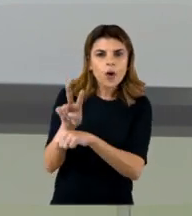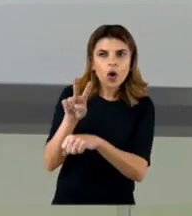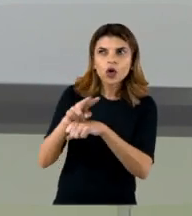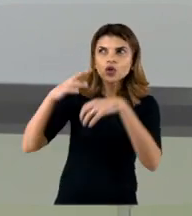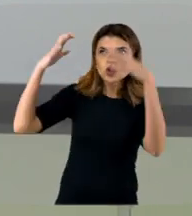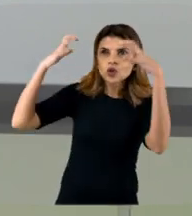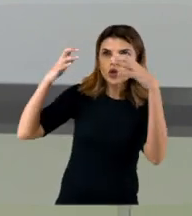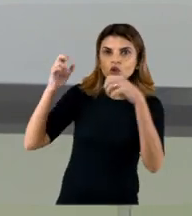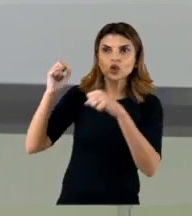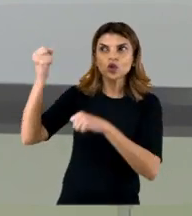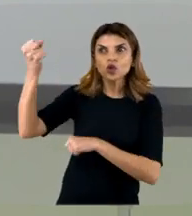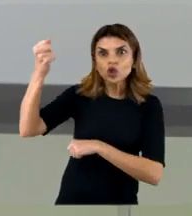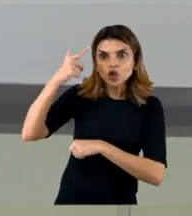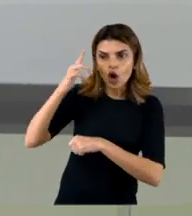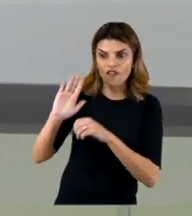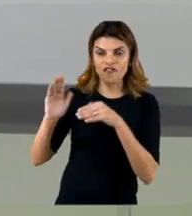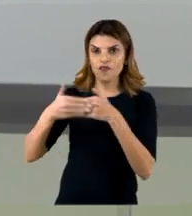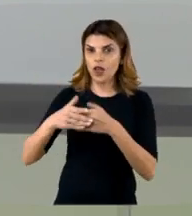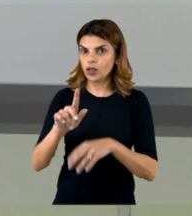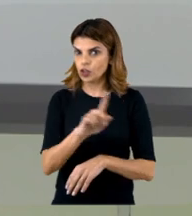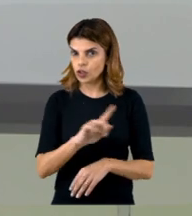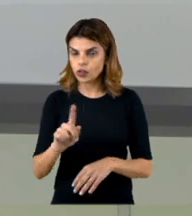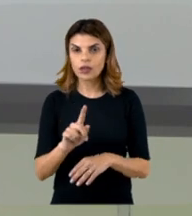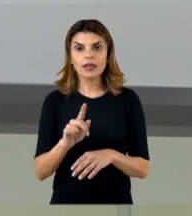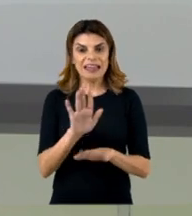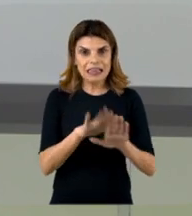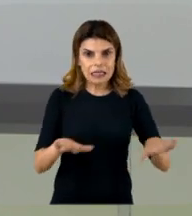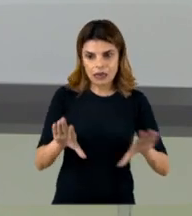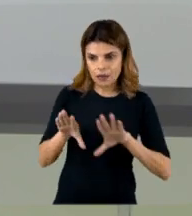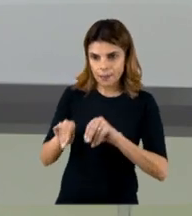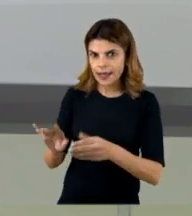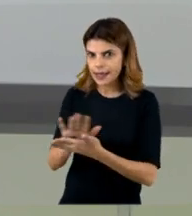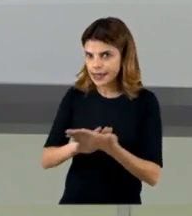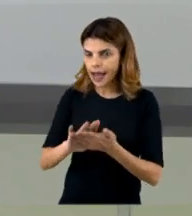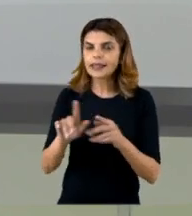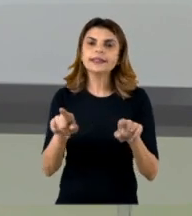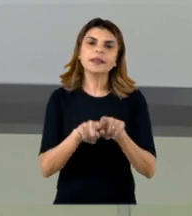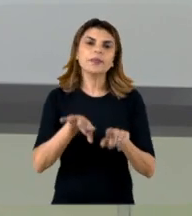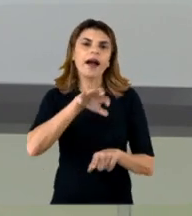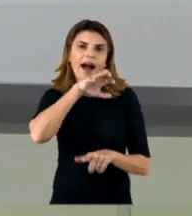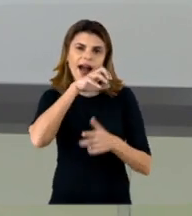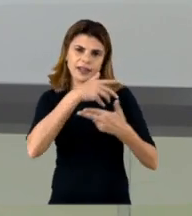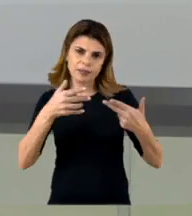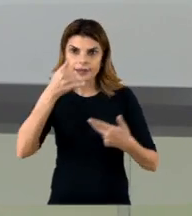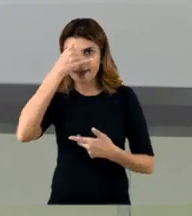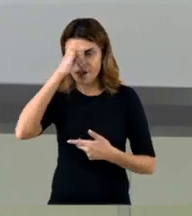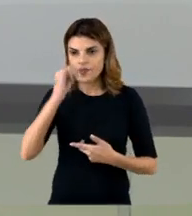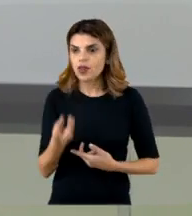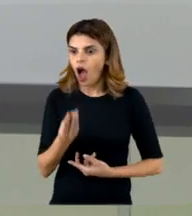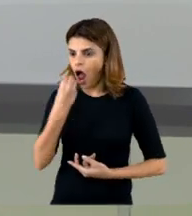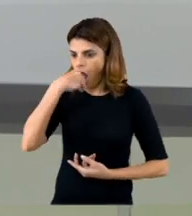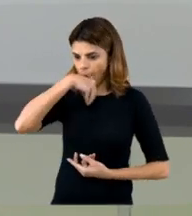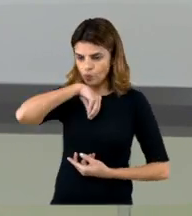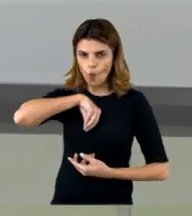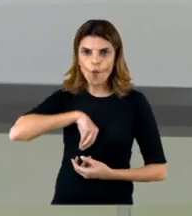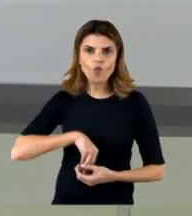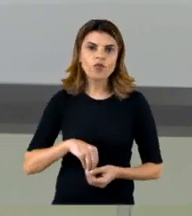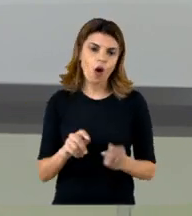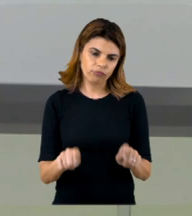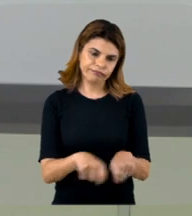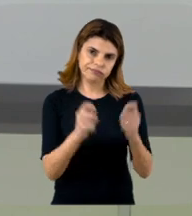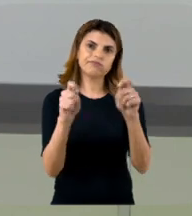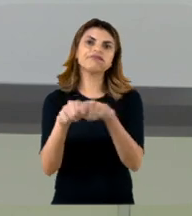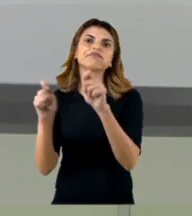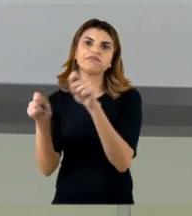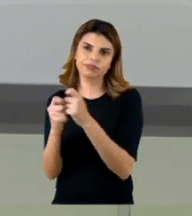da chuva e do sol, mas não fechado. Fora do alcance de crianças e animais para evitar, né, que eles virem